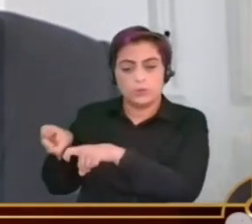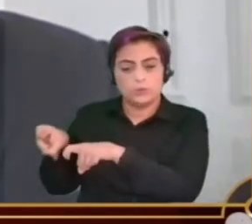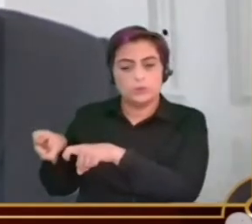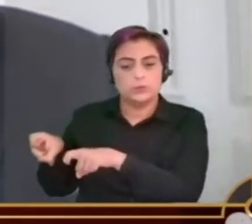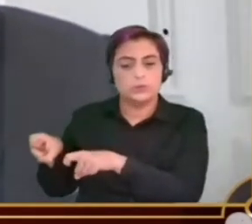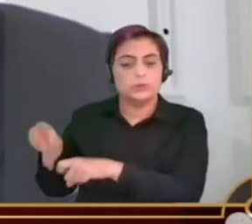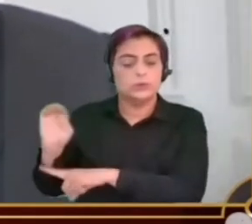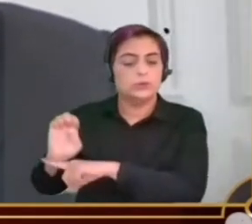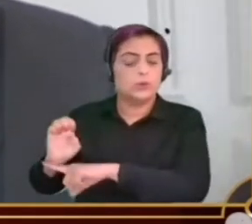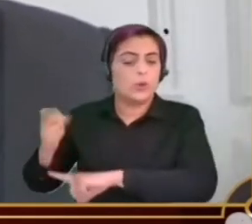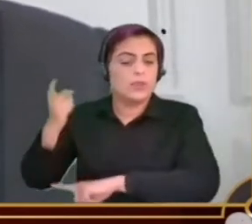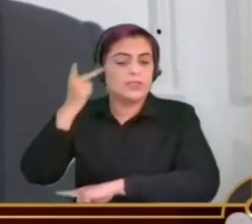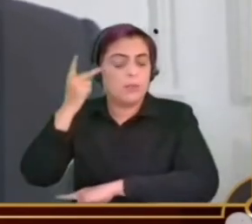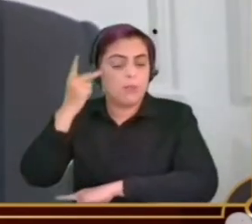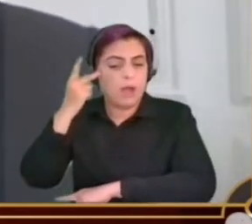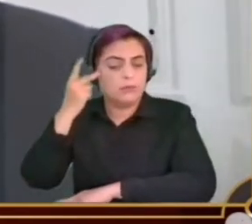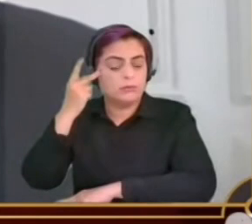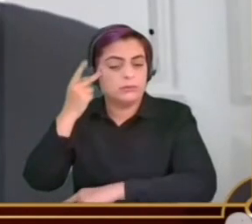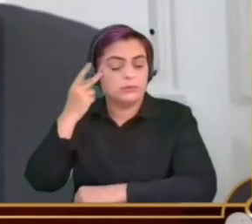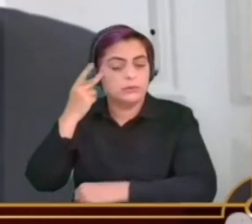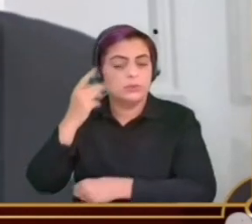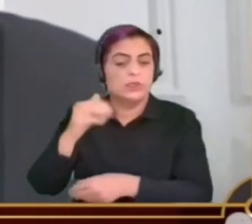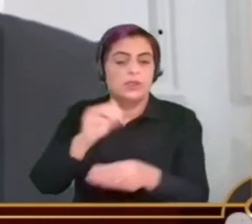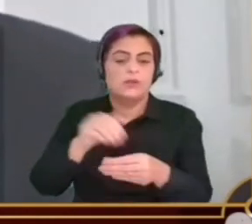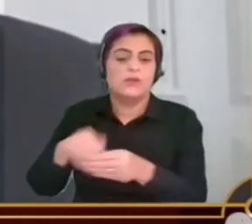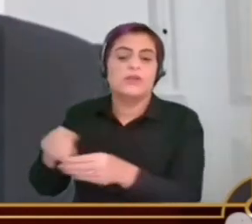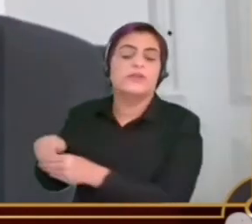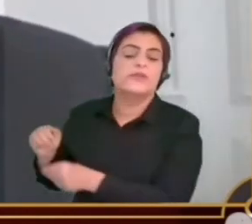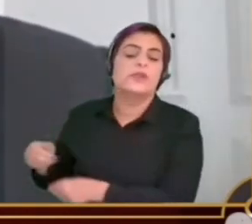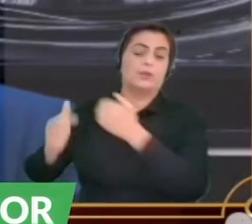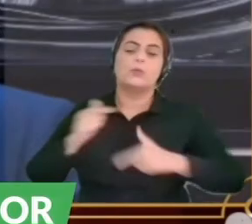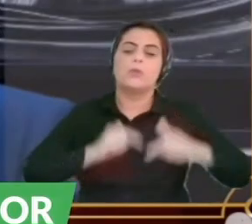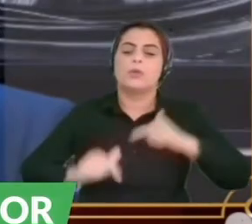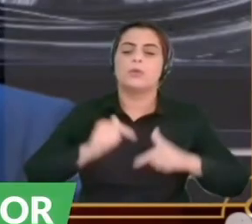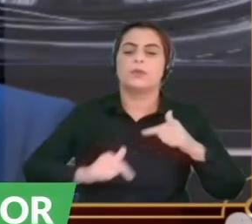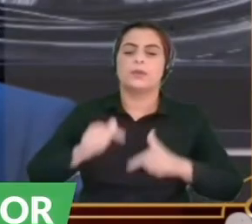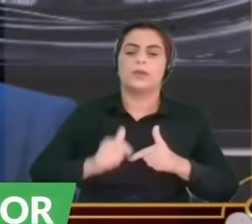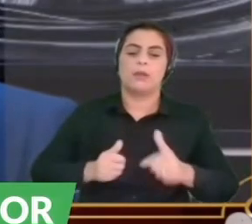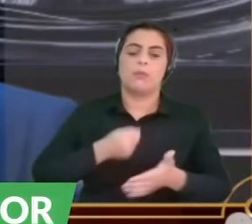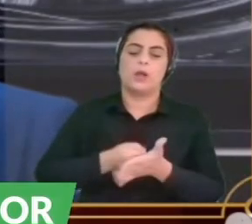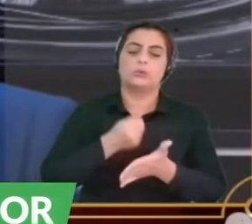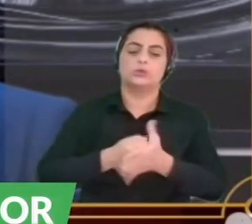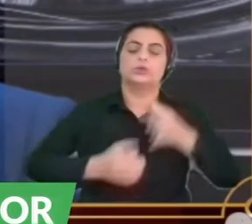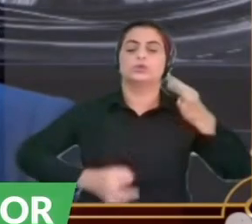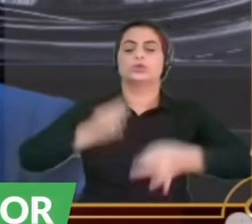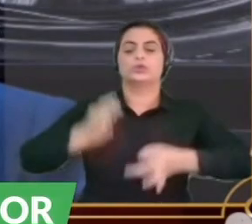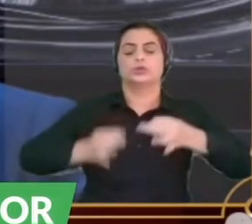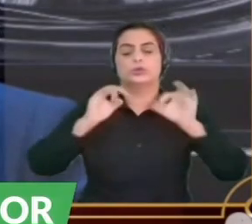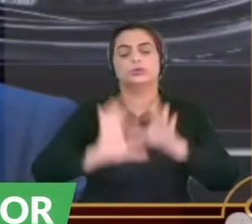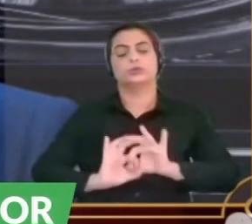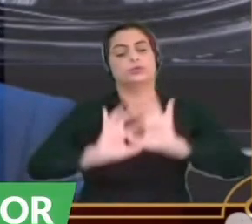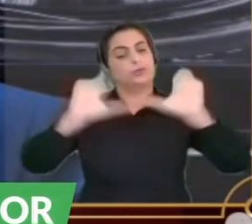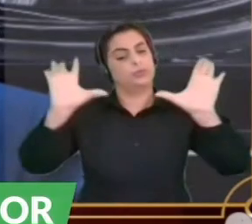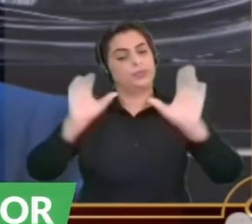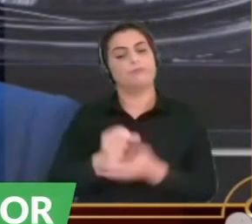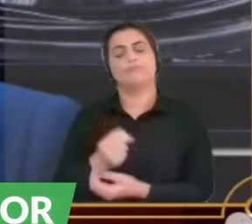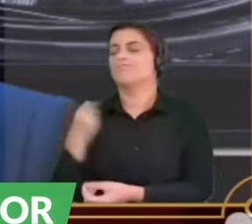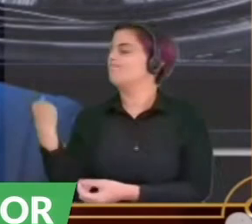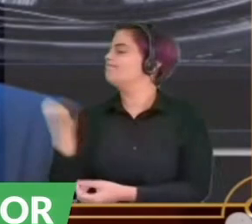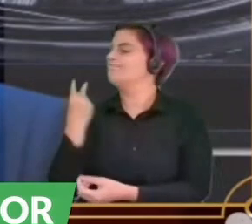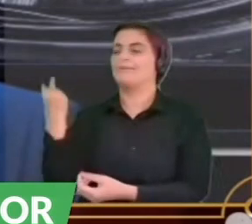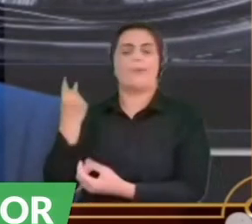incluindo o ministro do Tribunal Superior Eleitoral Alexandre de Moraes e o governador João Dória que falou sobre os desafios